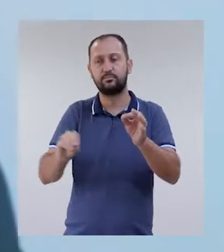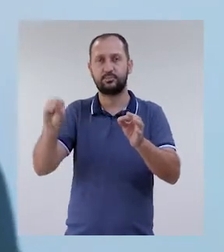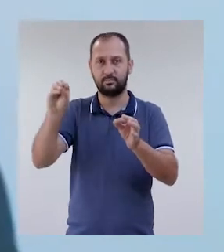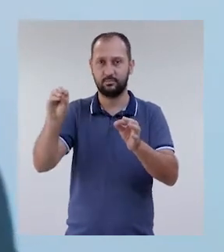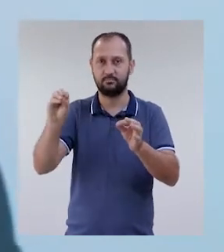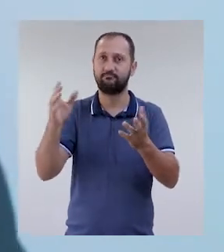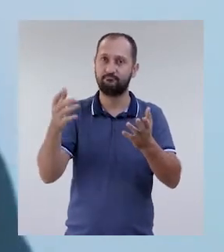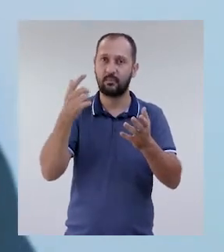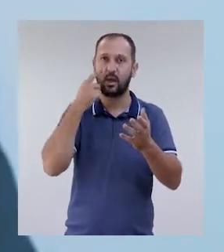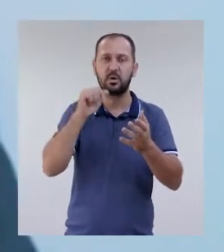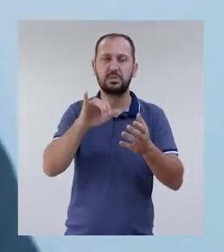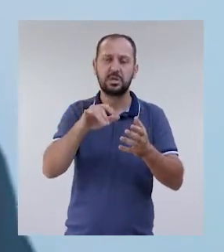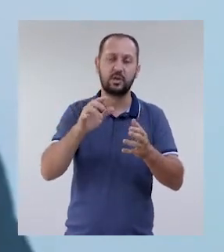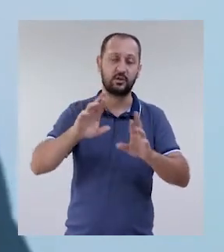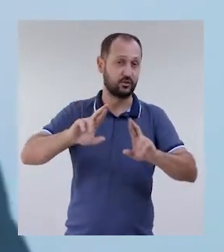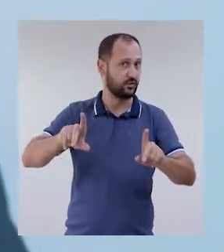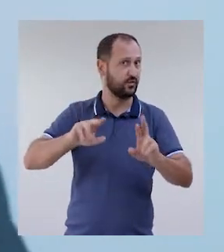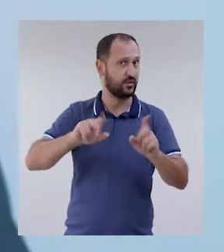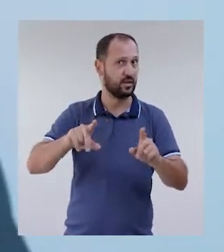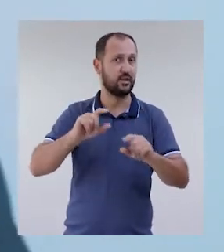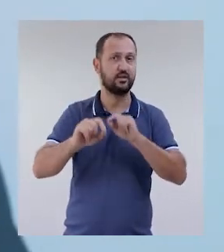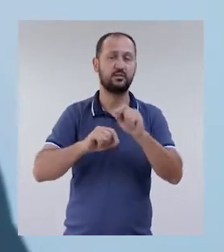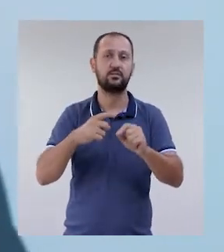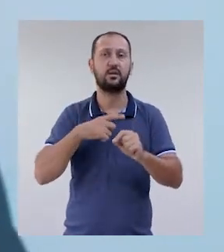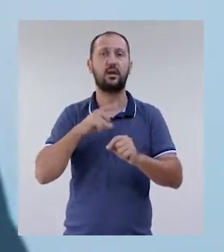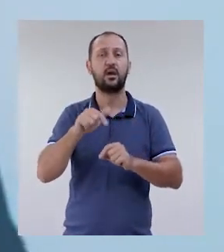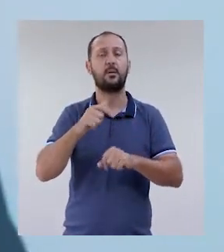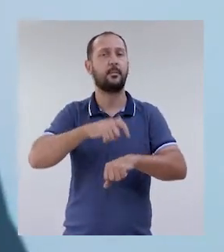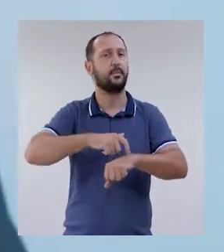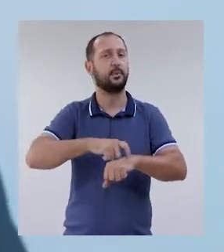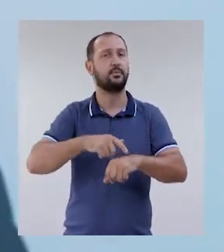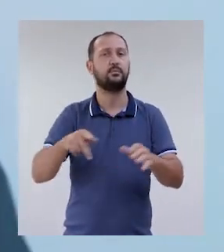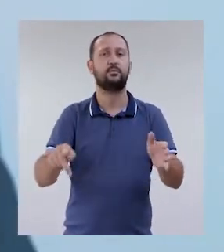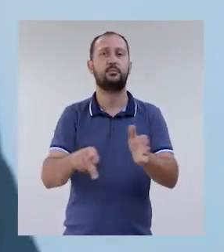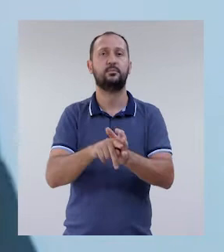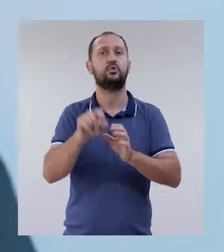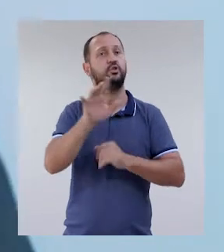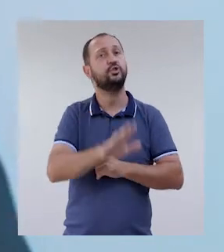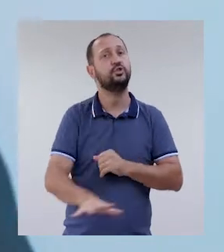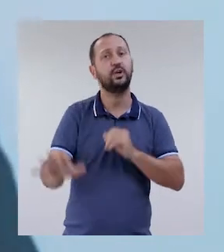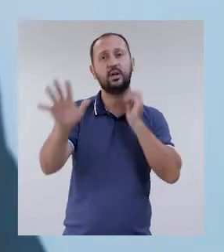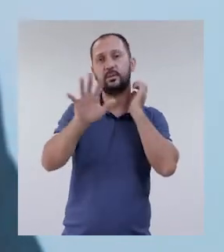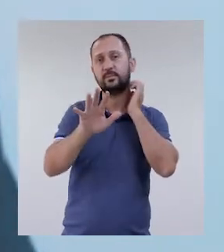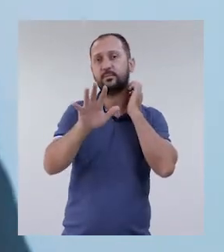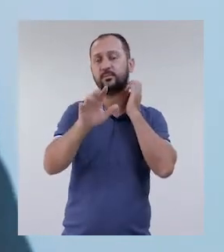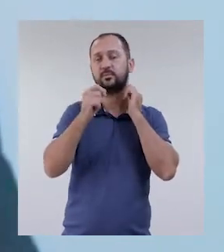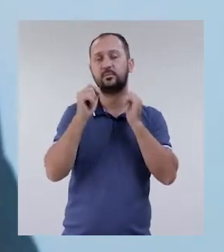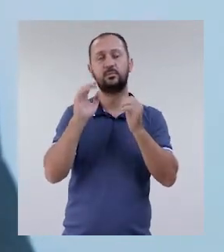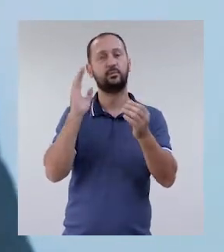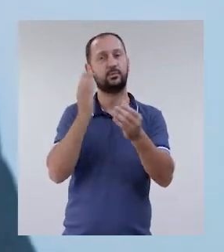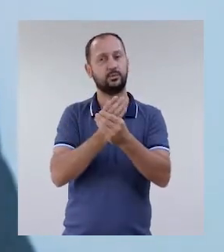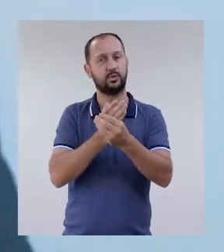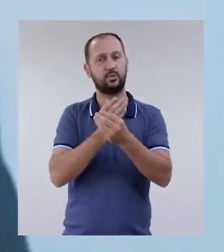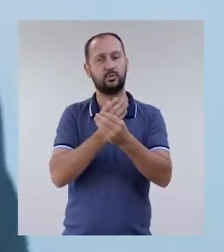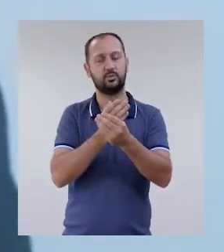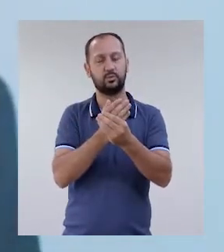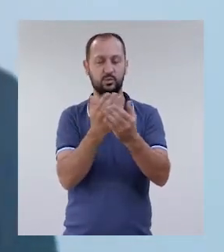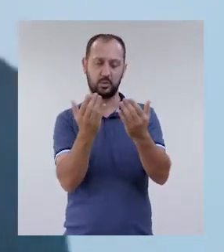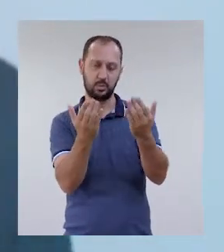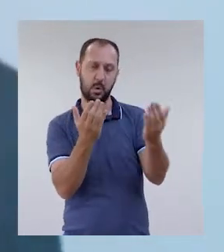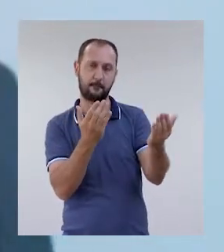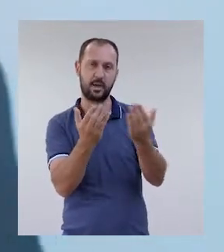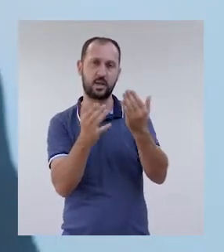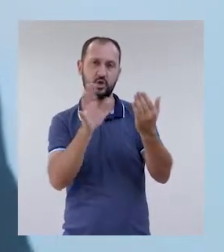prejuízo de celeridade. Agora, tirando isso, que é uma questão muito pontual, em linhas gerais e nos processos em